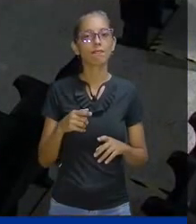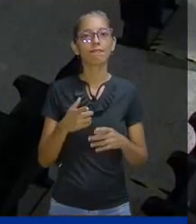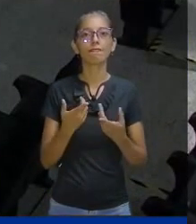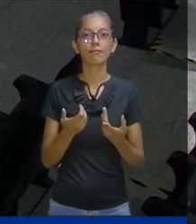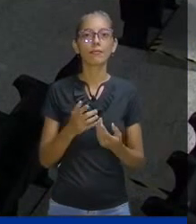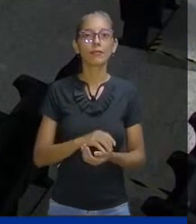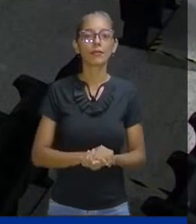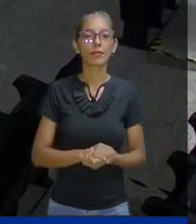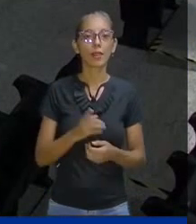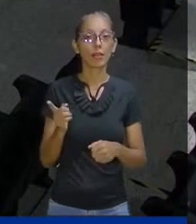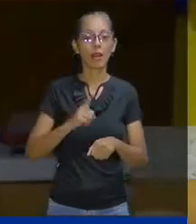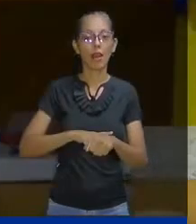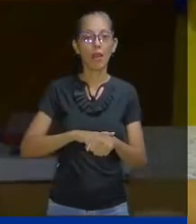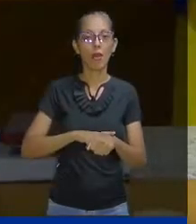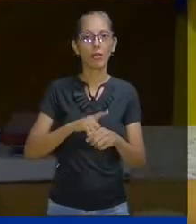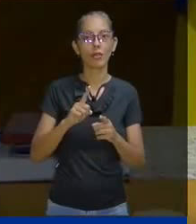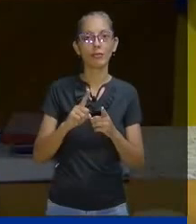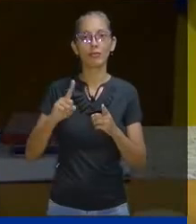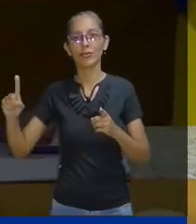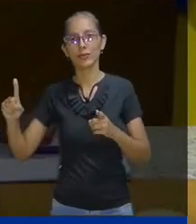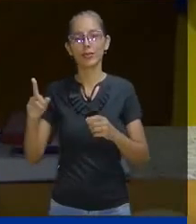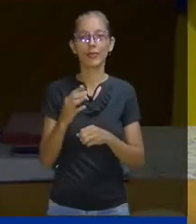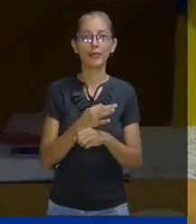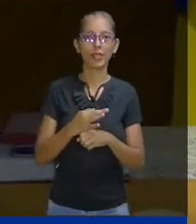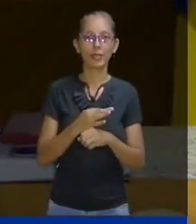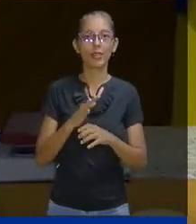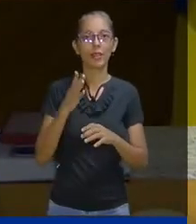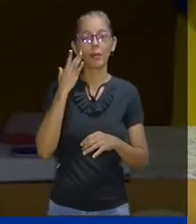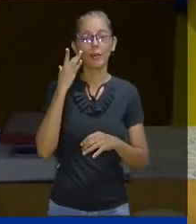É automático. Então eu faço essa